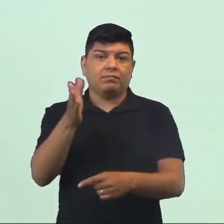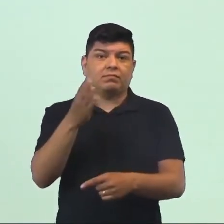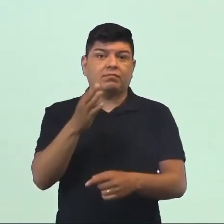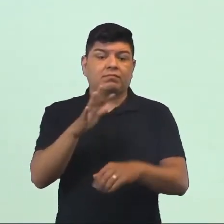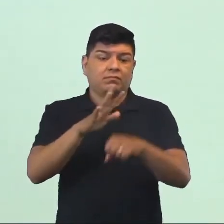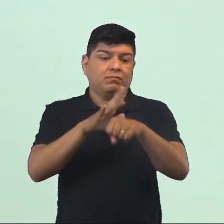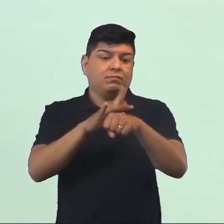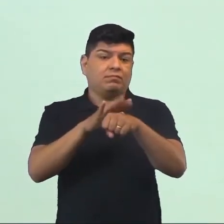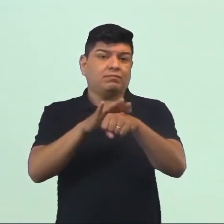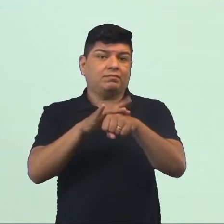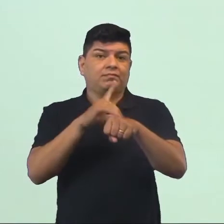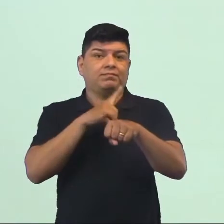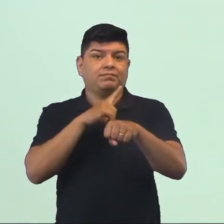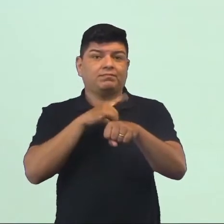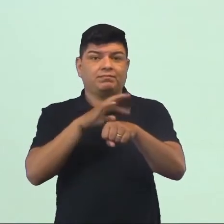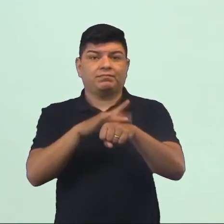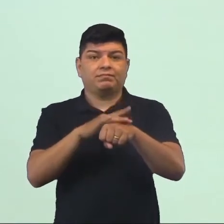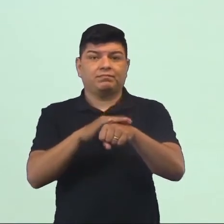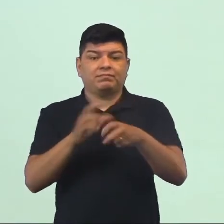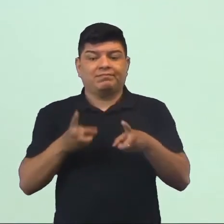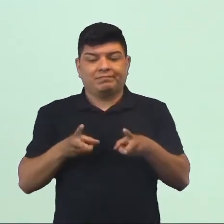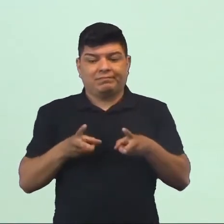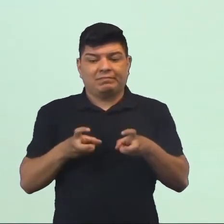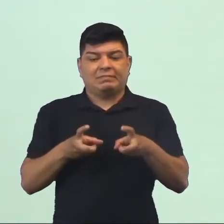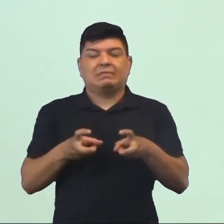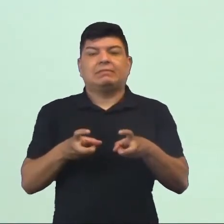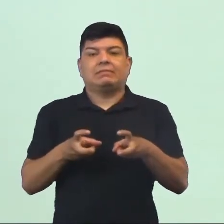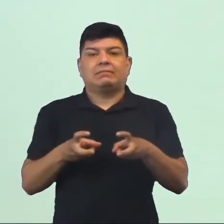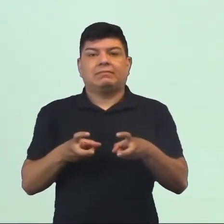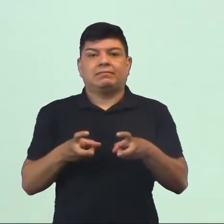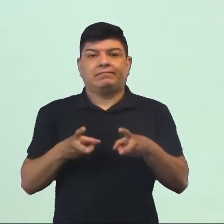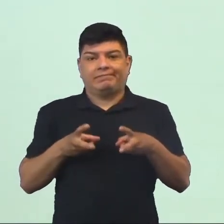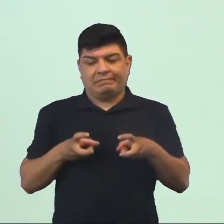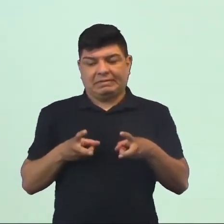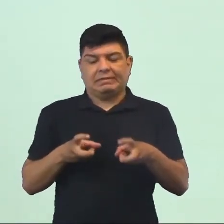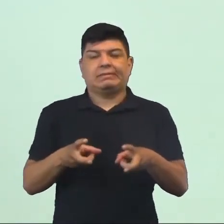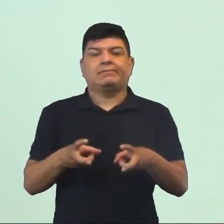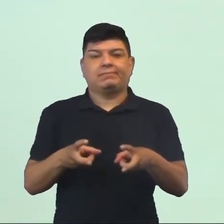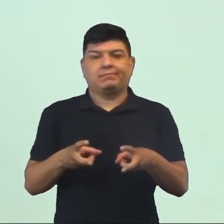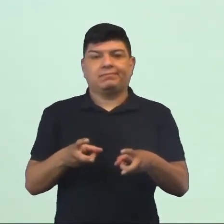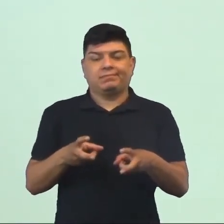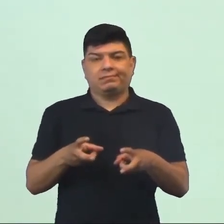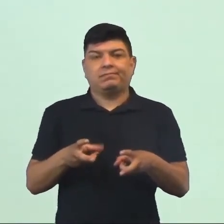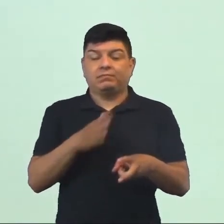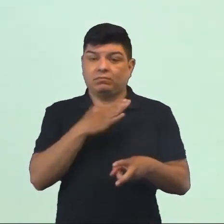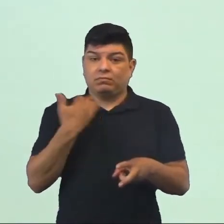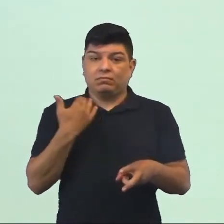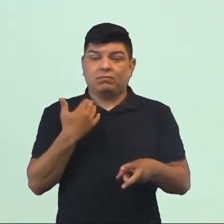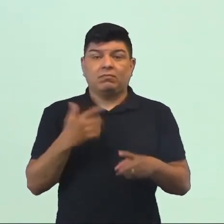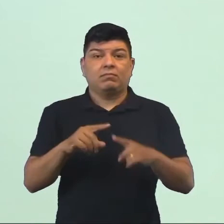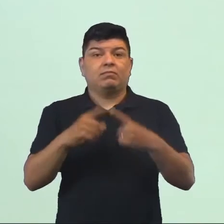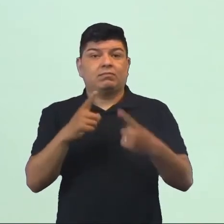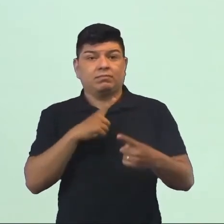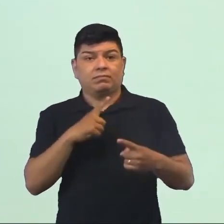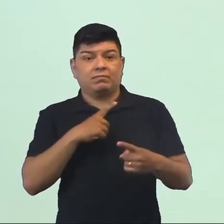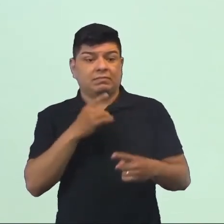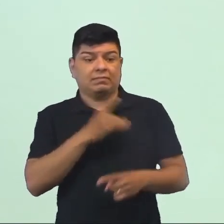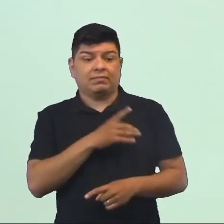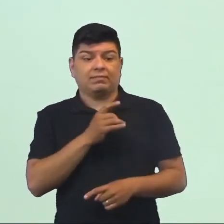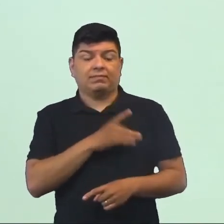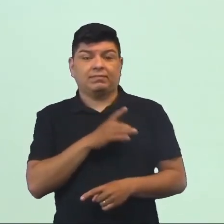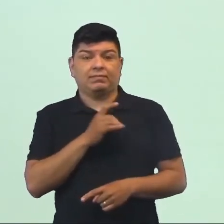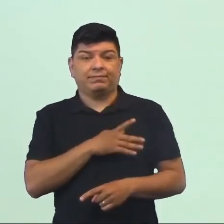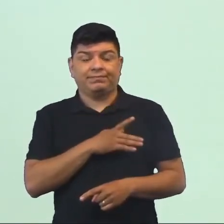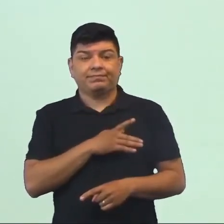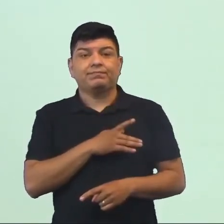uma doença. Ele tinha um câncer, né, morreu em decorrência desse tumor, mas ele tinha muito medo